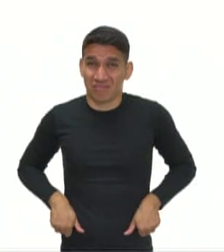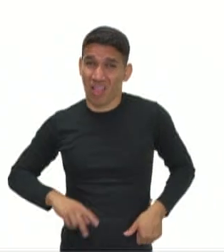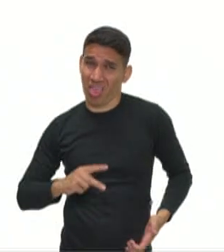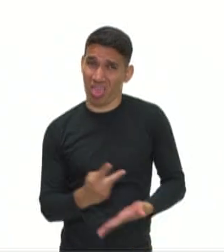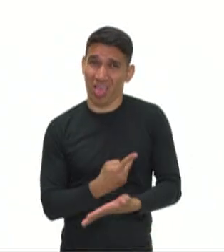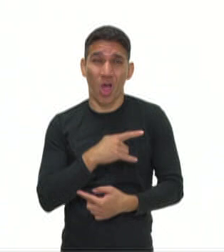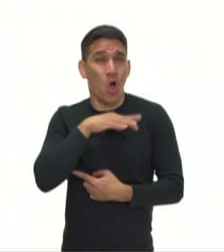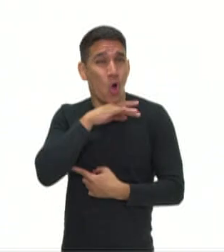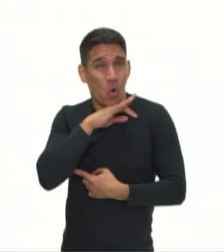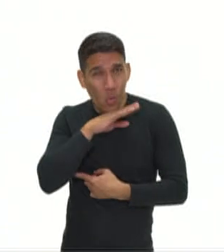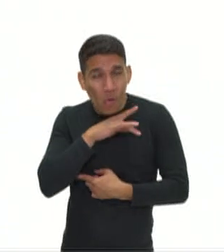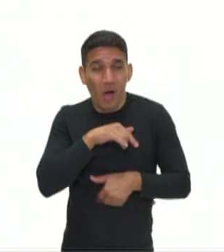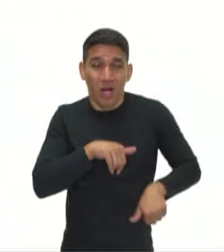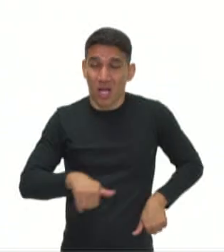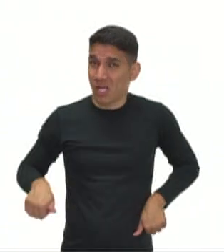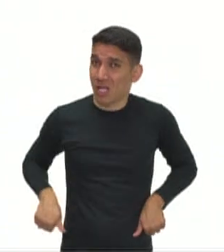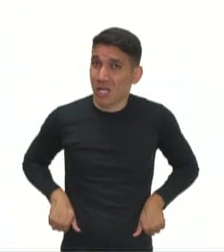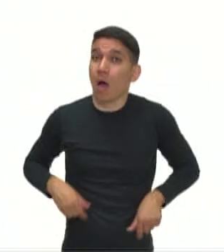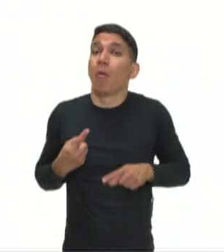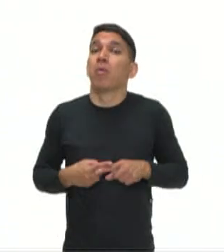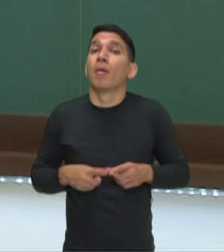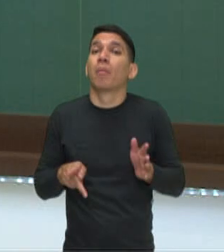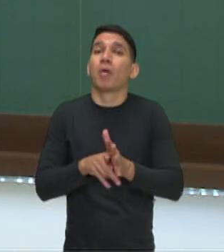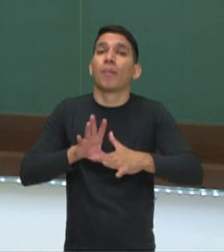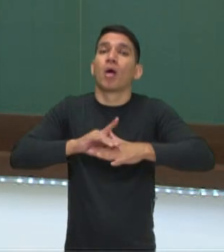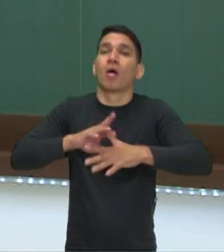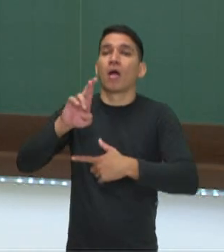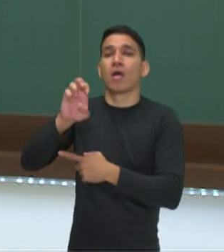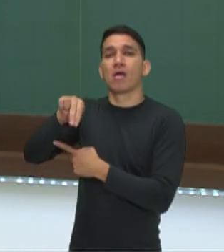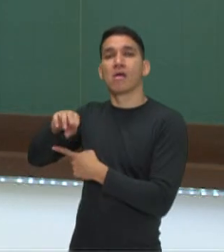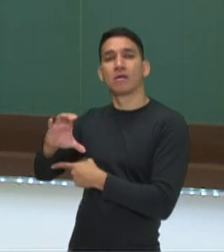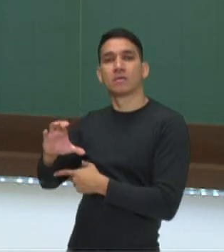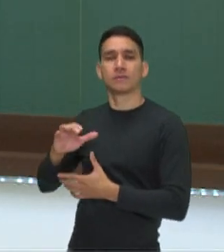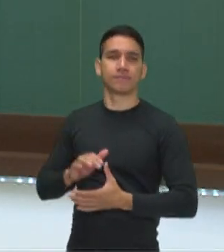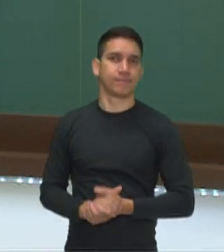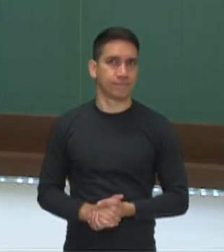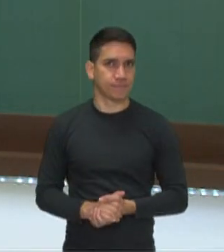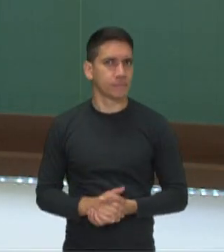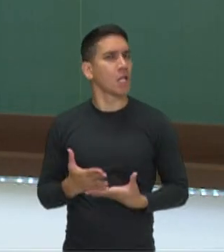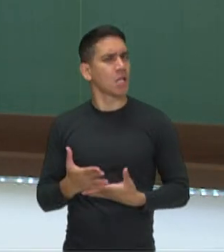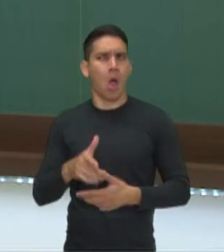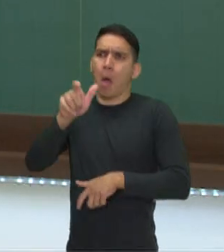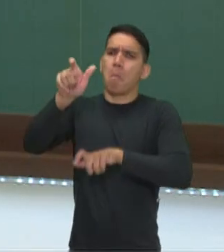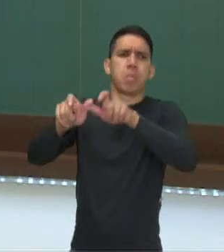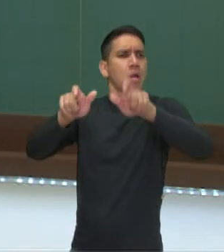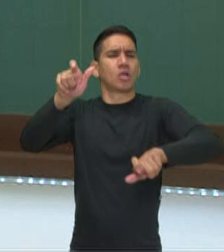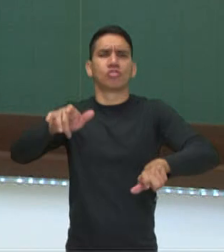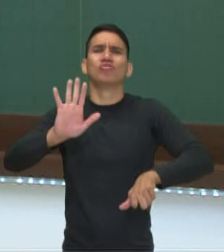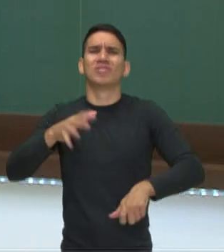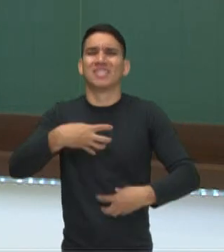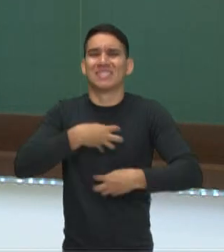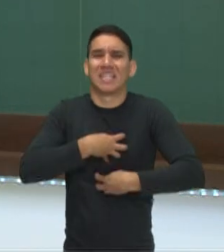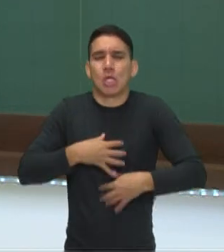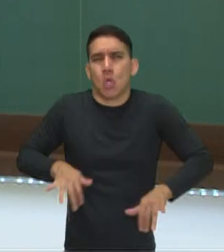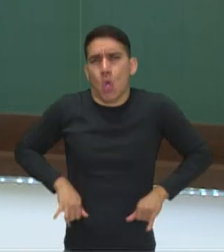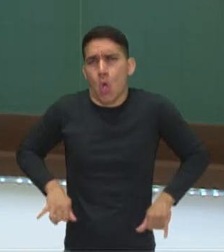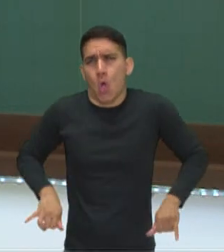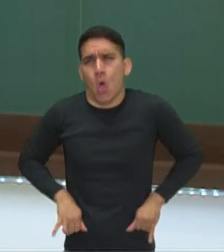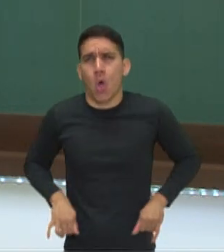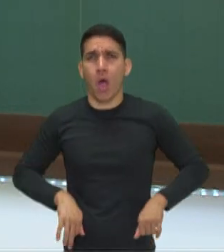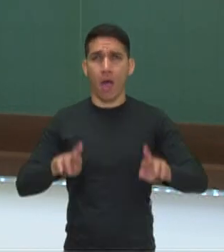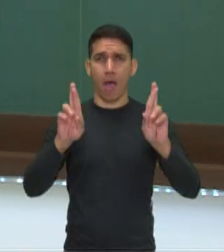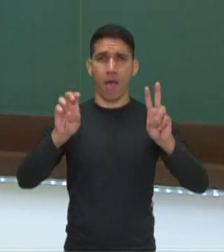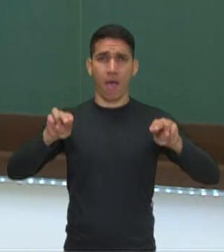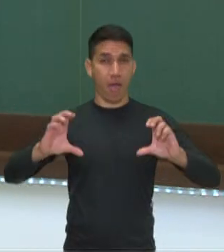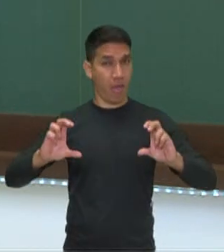dos rins, né, decorrente dessas doenças renais crônicas. Então, uma pessoa que está sofrendo de uma doença